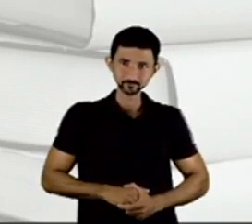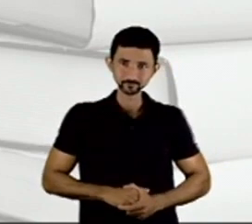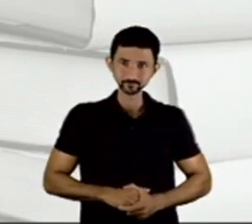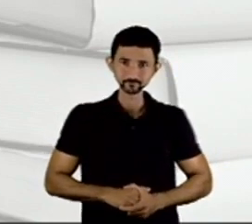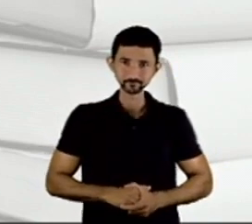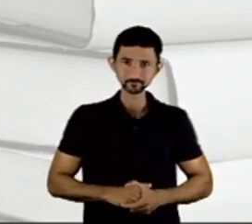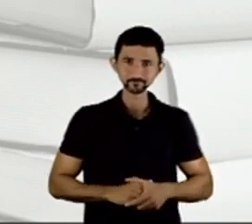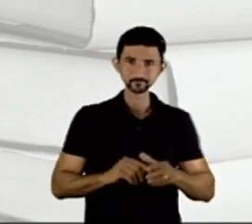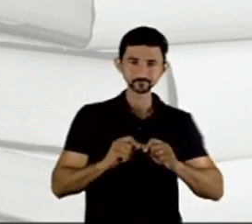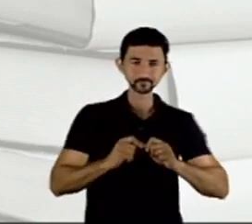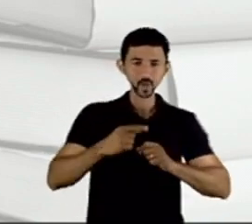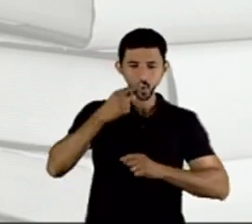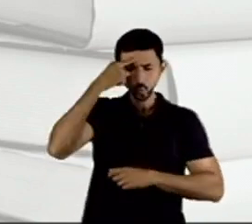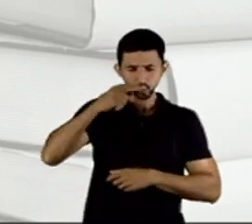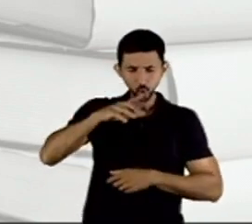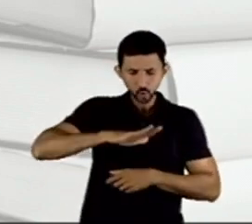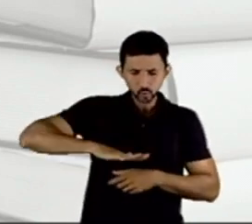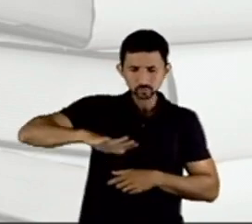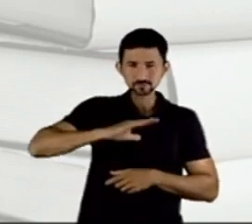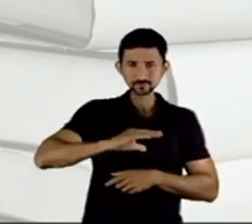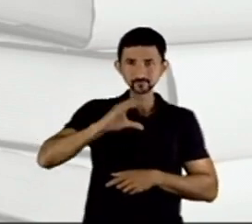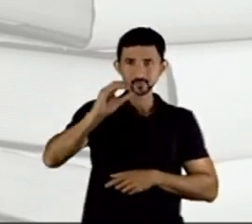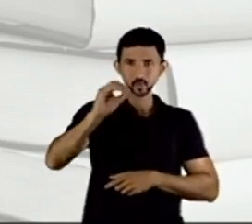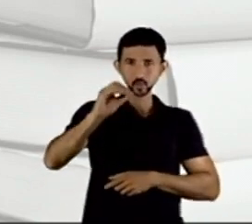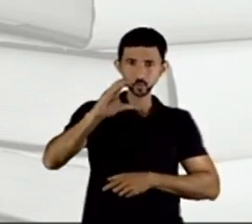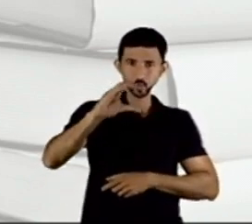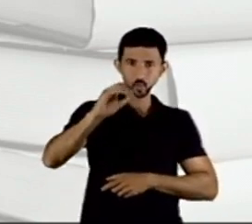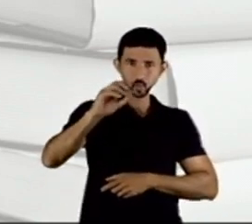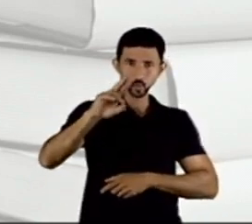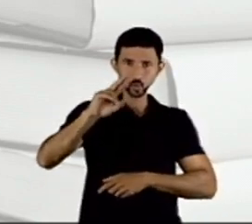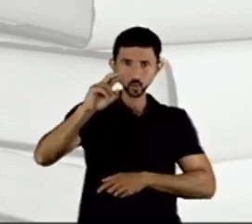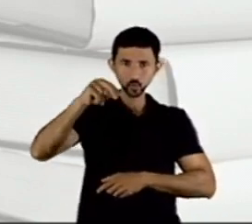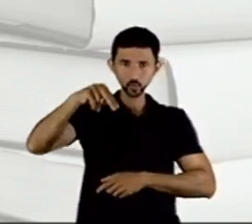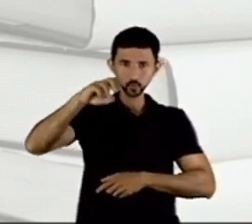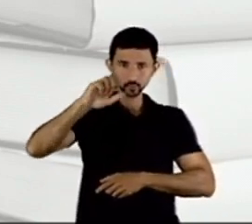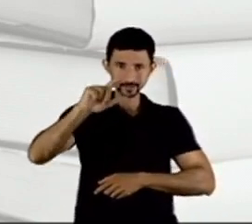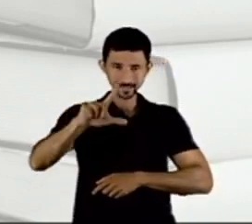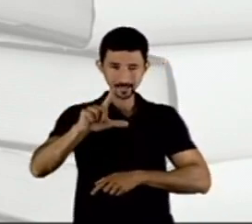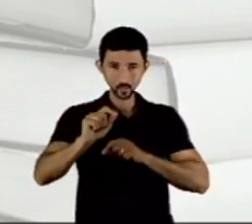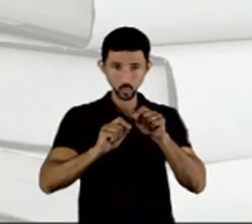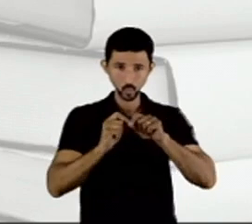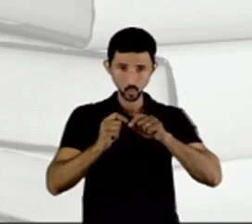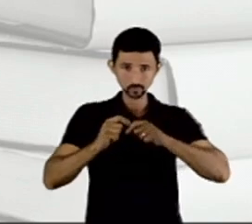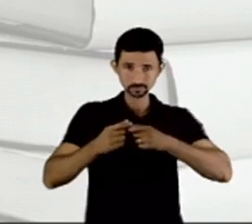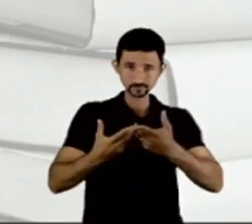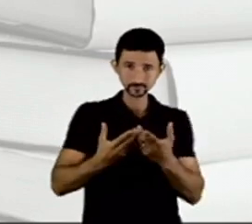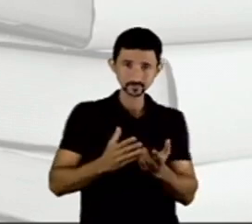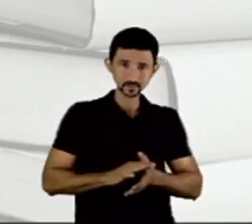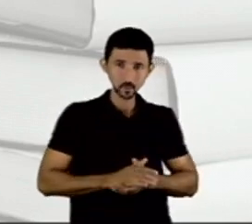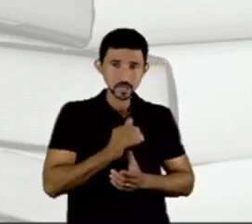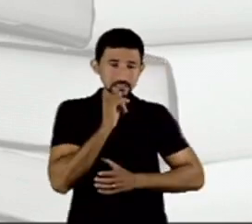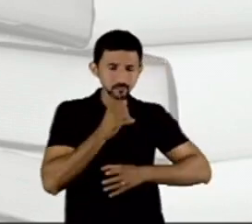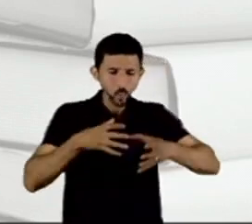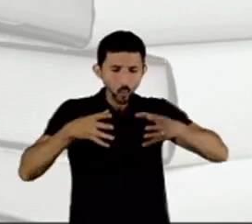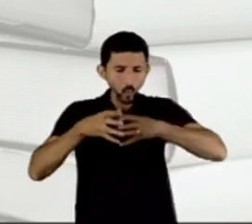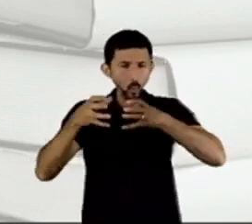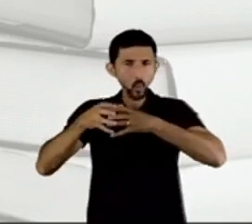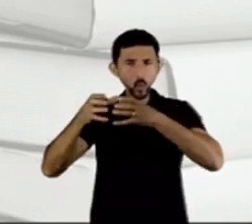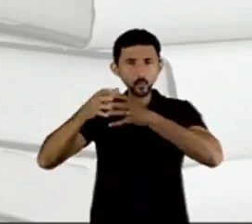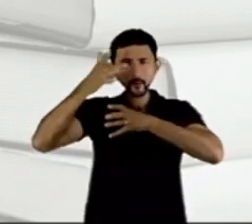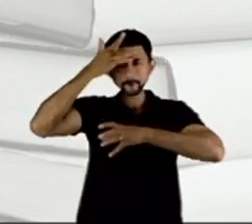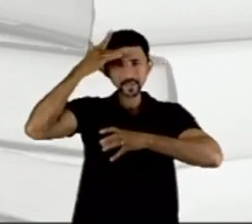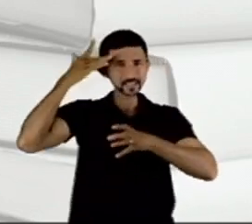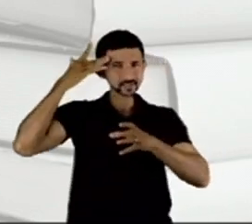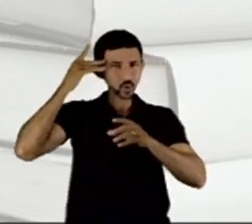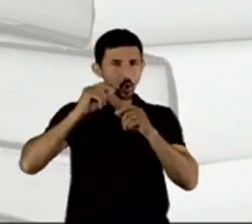proprietários de terras, que eram chamados de coronéis, por isso o coronelismo, eles tinham os chamados currais eleitorais.